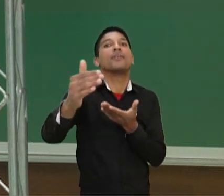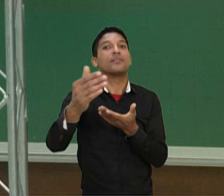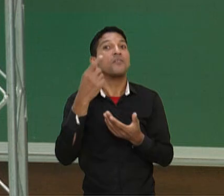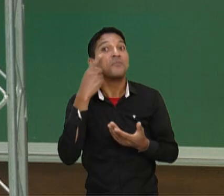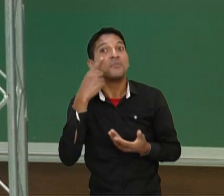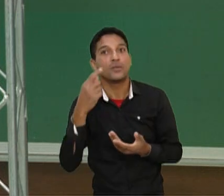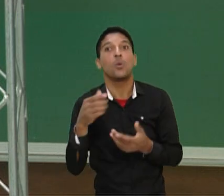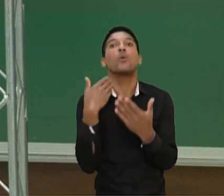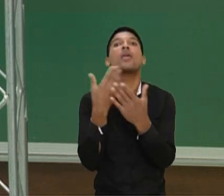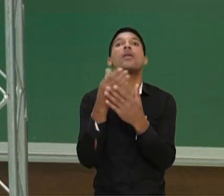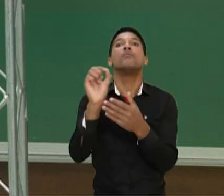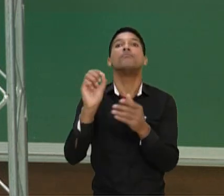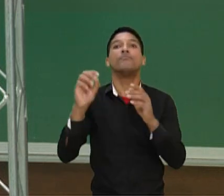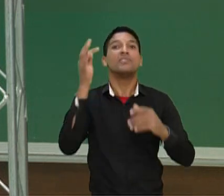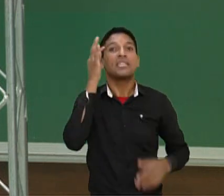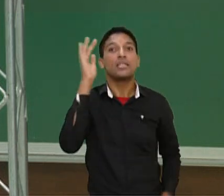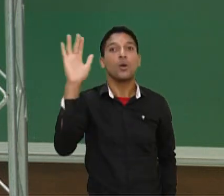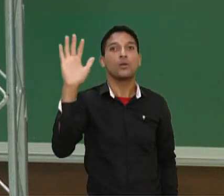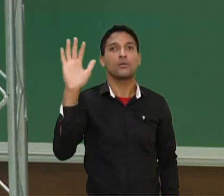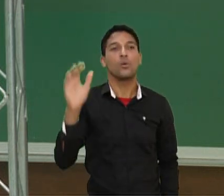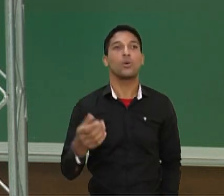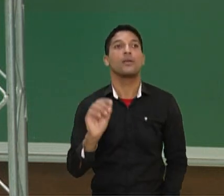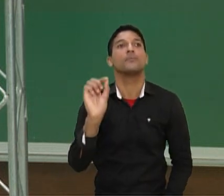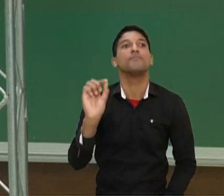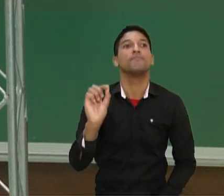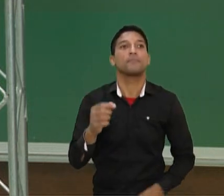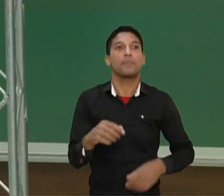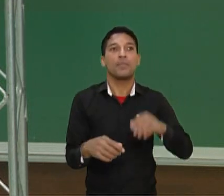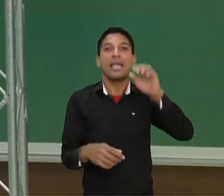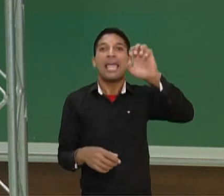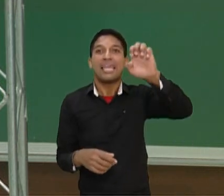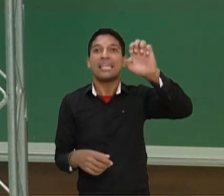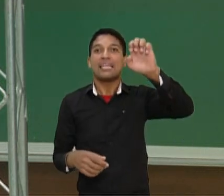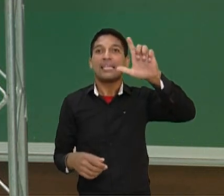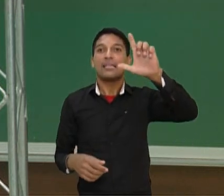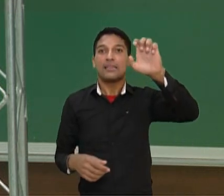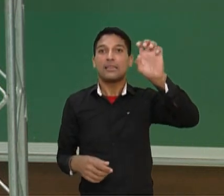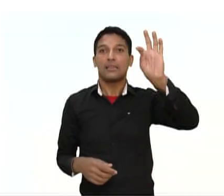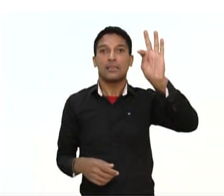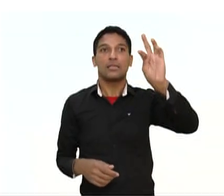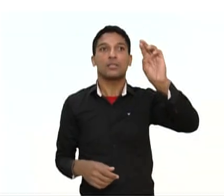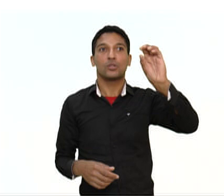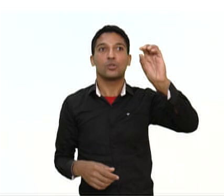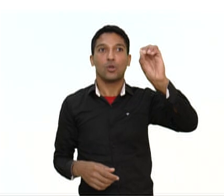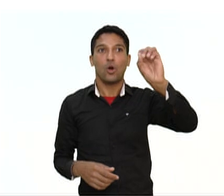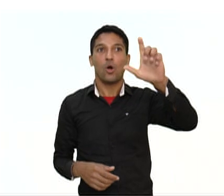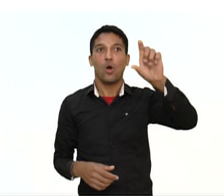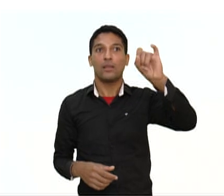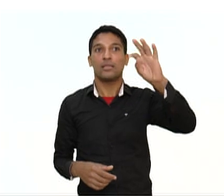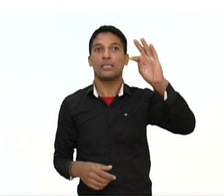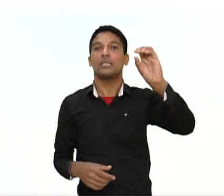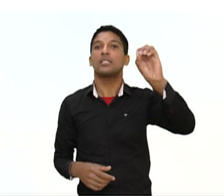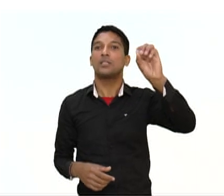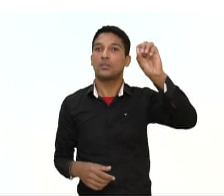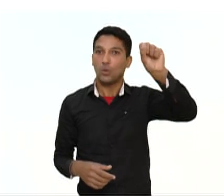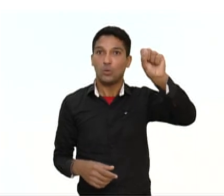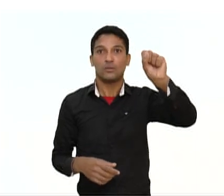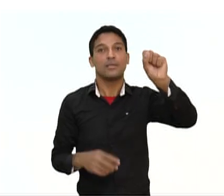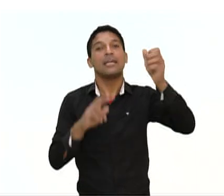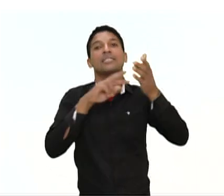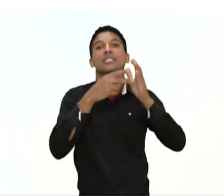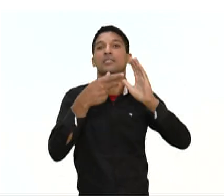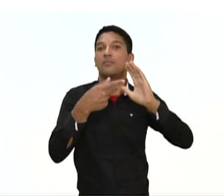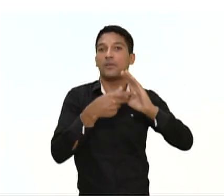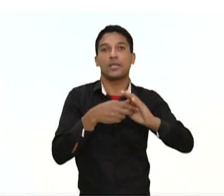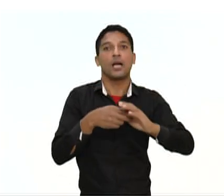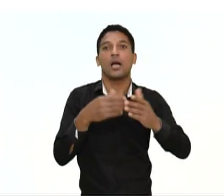ele chamou de eletrólitos todos os sistemas que conduzem corrente elétrica.